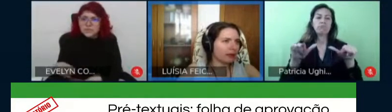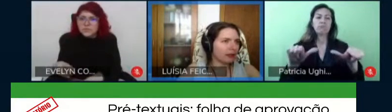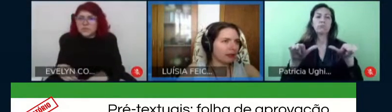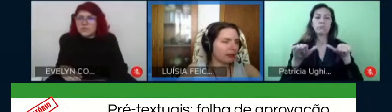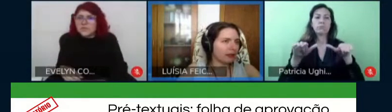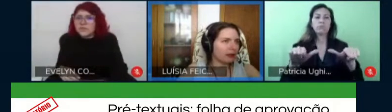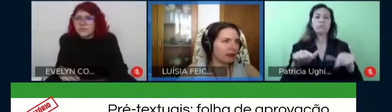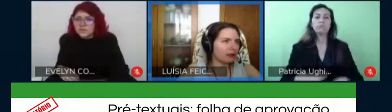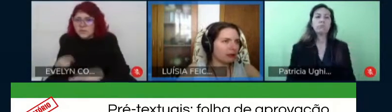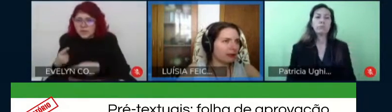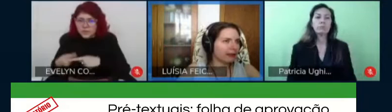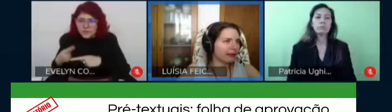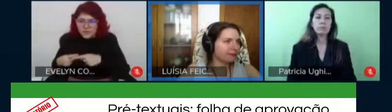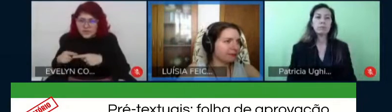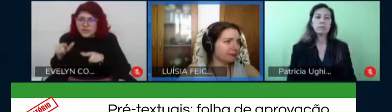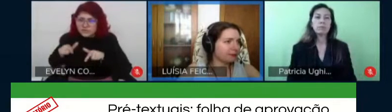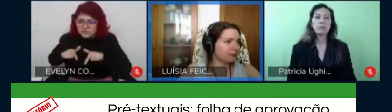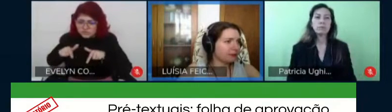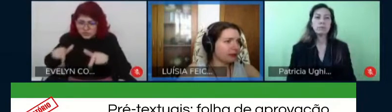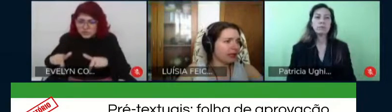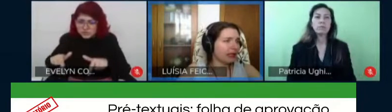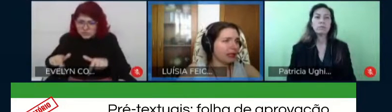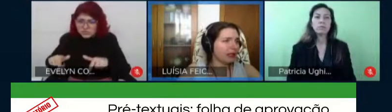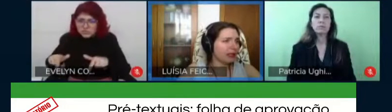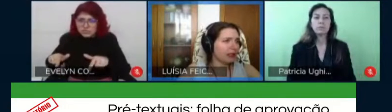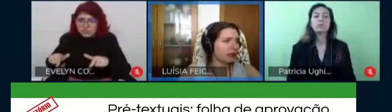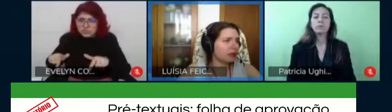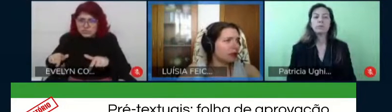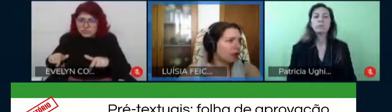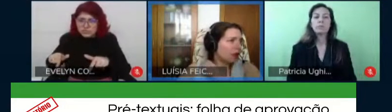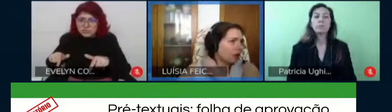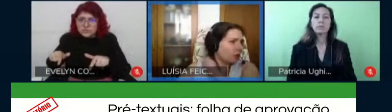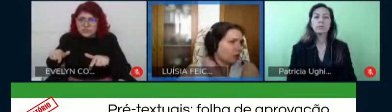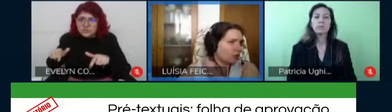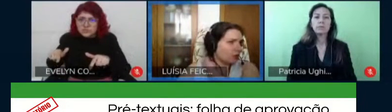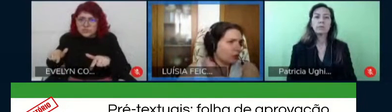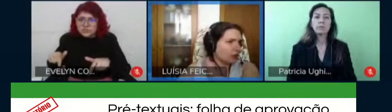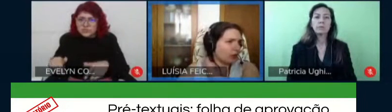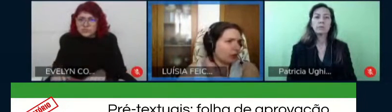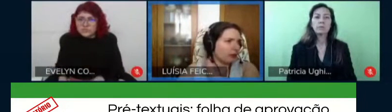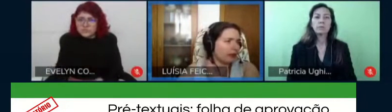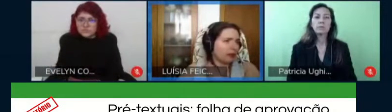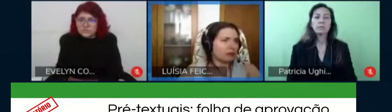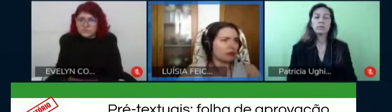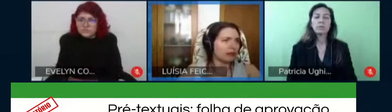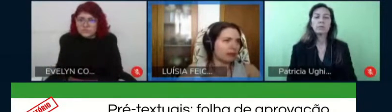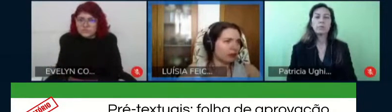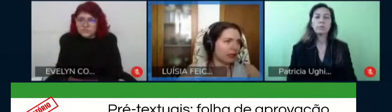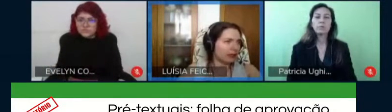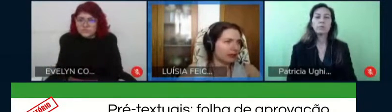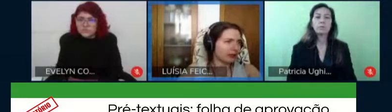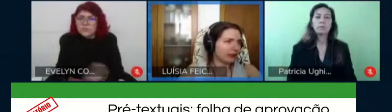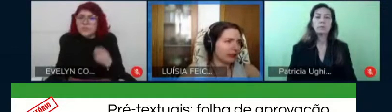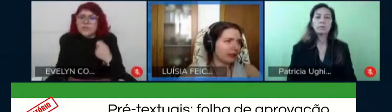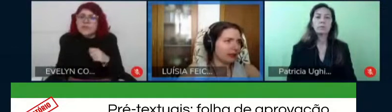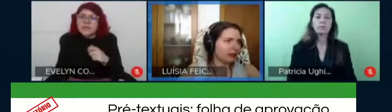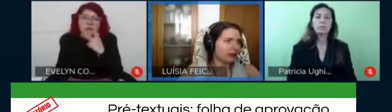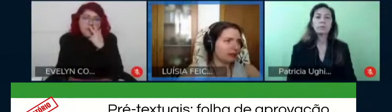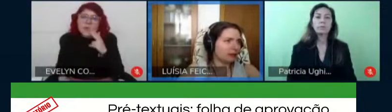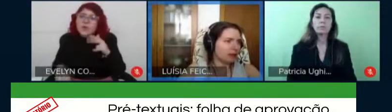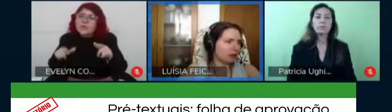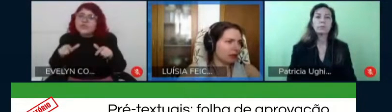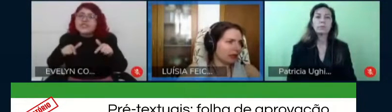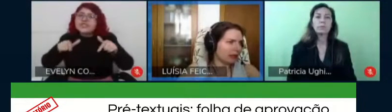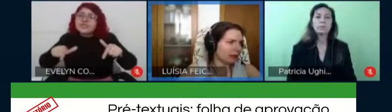colocar a tua banca, tem que ter o nome, a titulação deles.